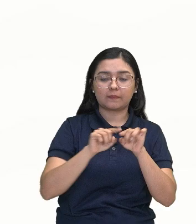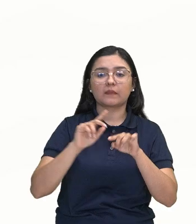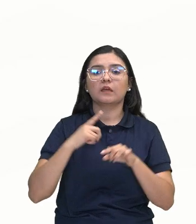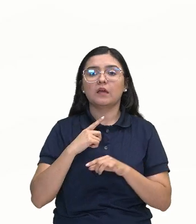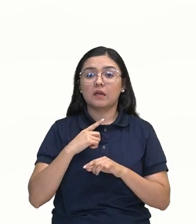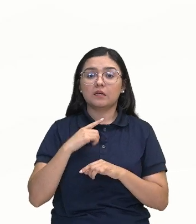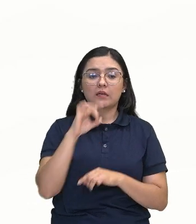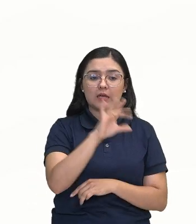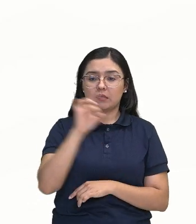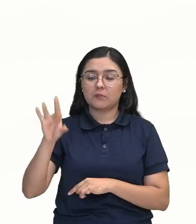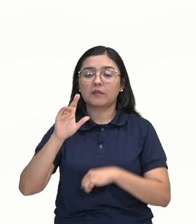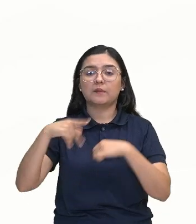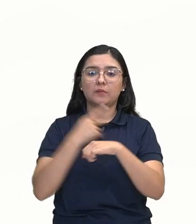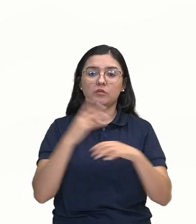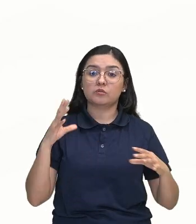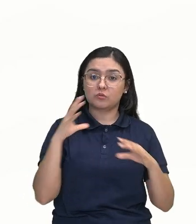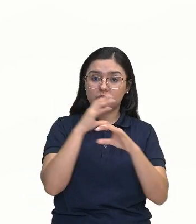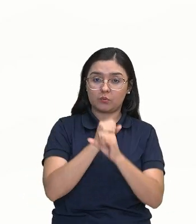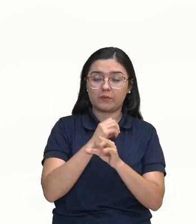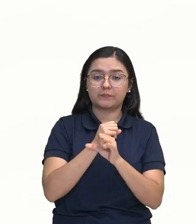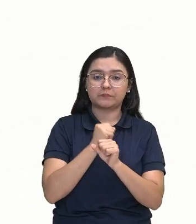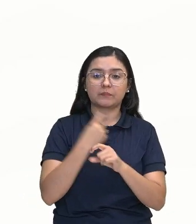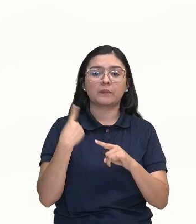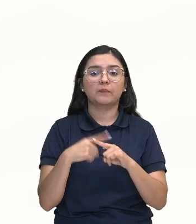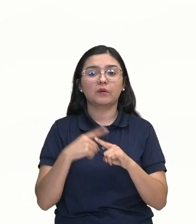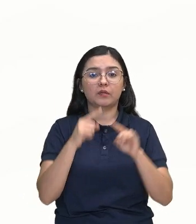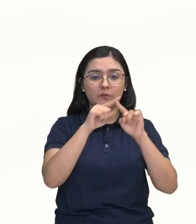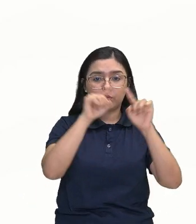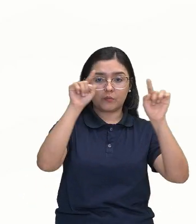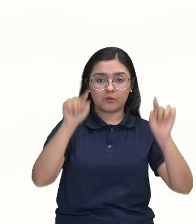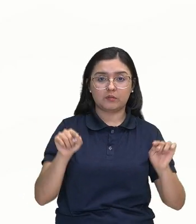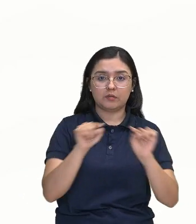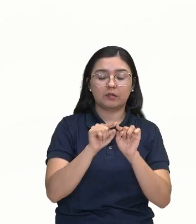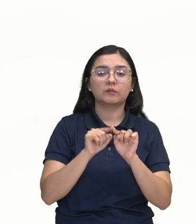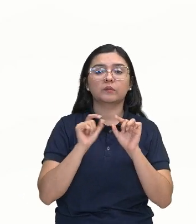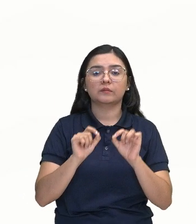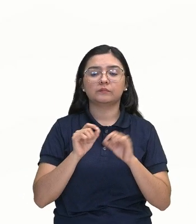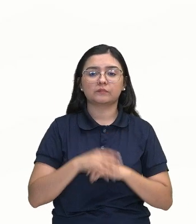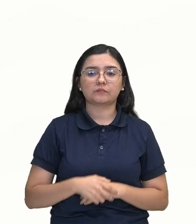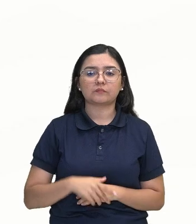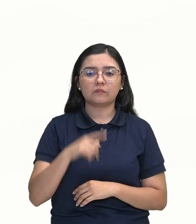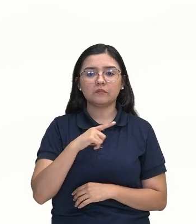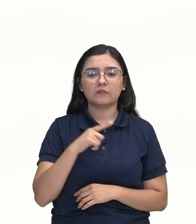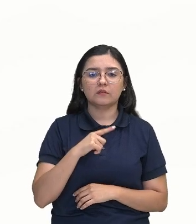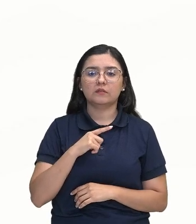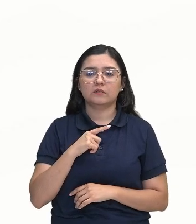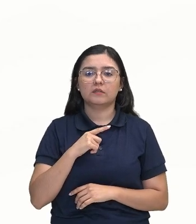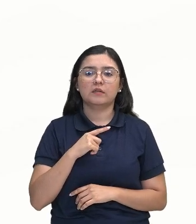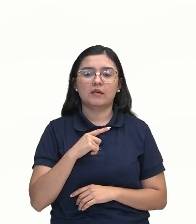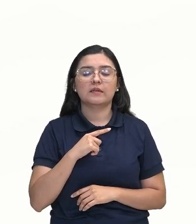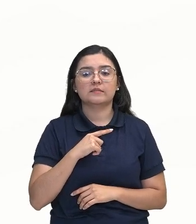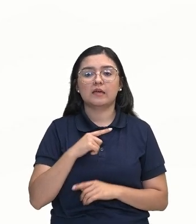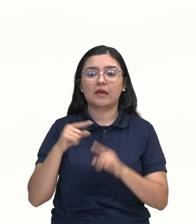muito cuidado, por quê? Tá? Porque aqui no quadrado, reparem que esse lado que eu pintei de